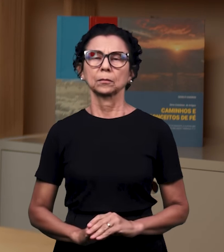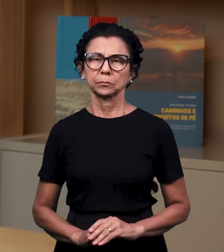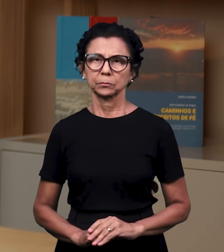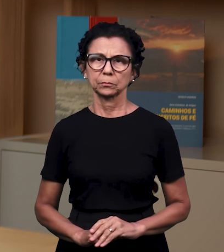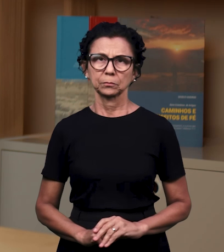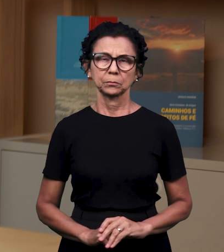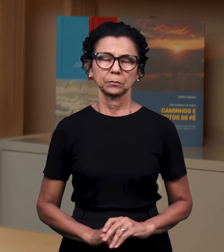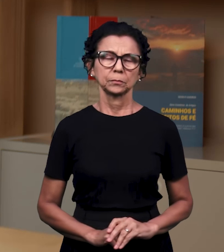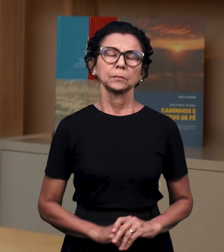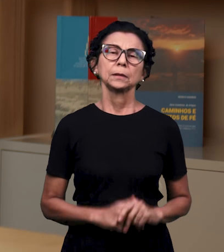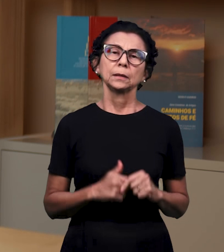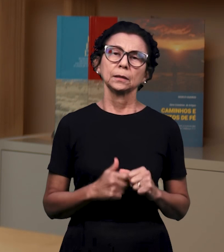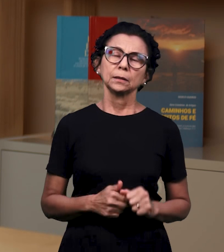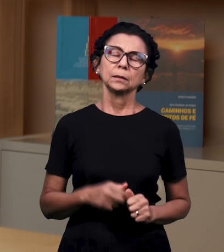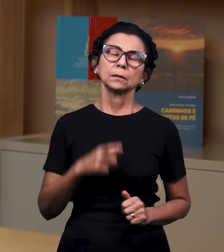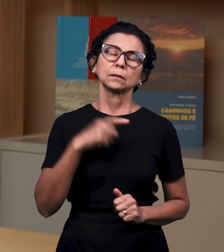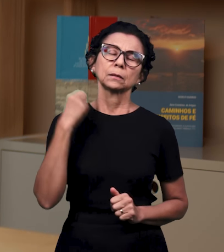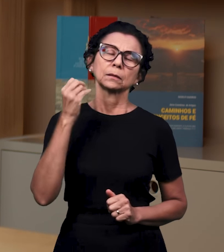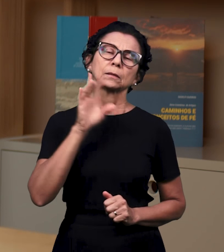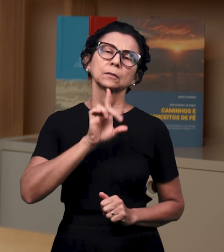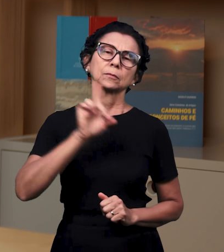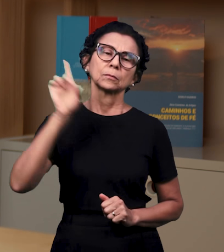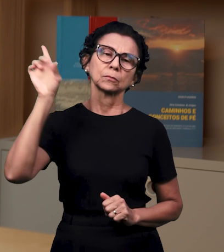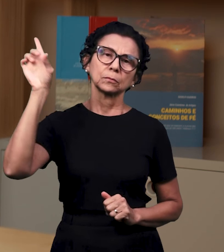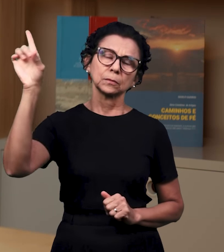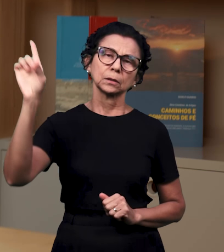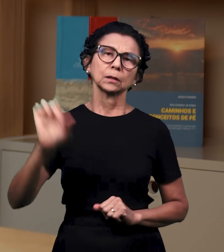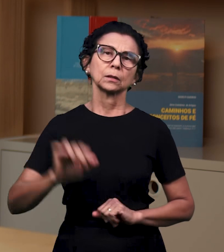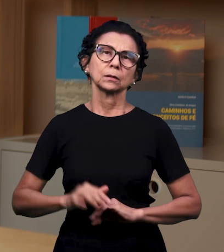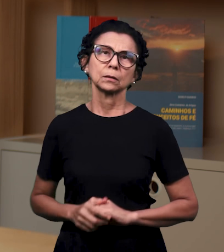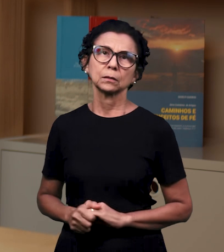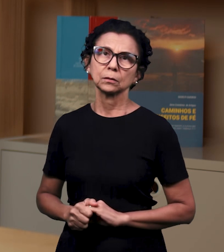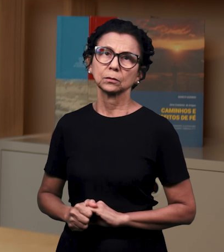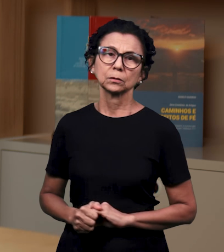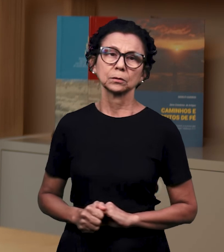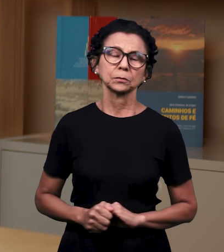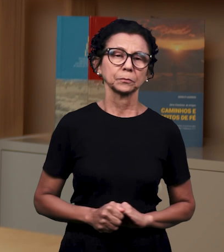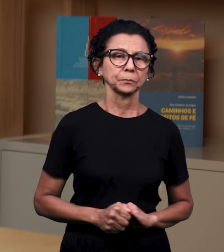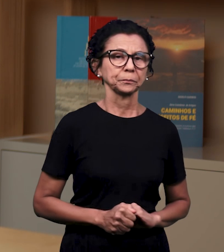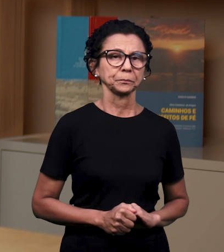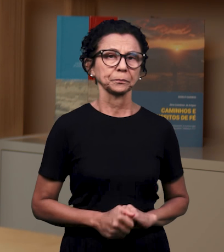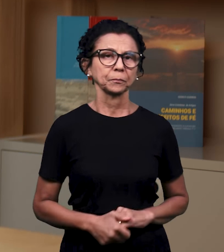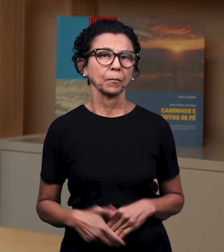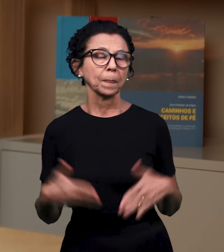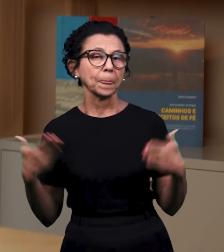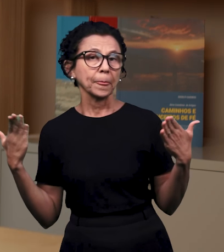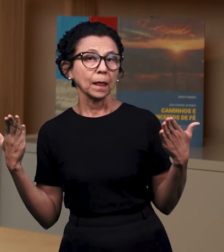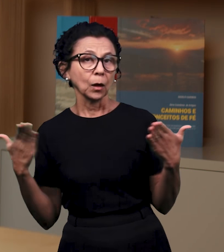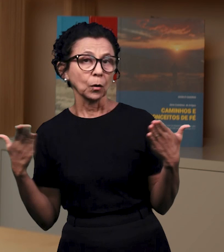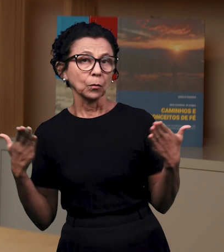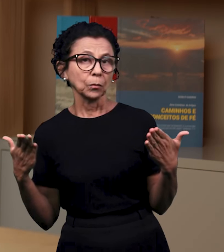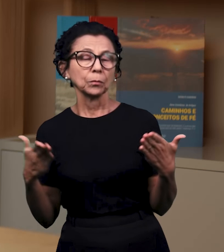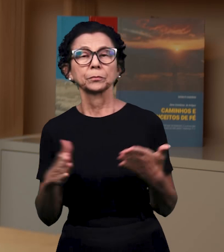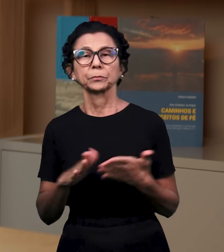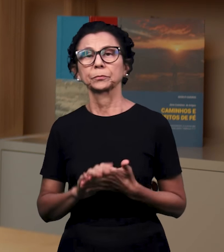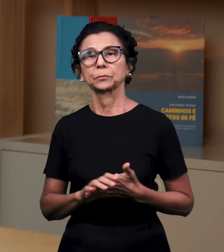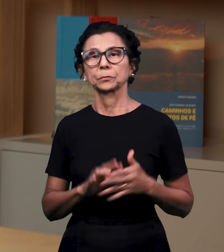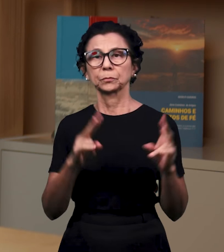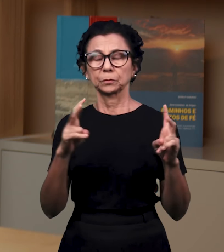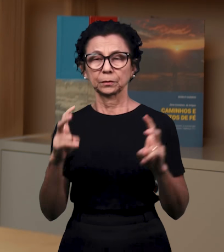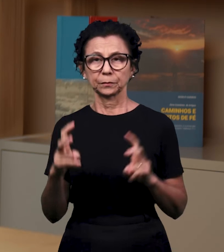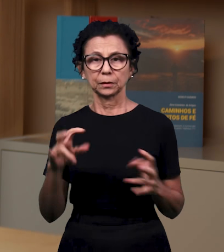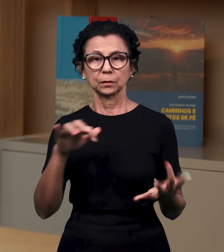para viver uma experiência com Deus. E os sinais que nós vivemos hoje no mundo, os sinais que nós